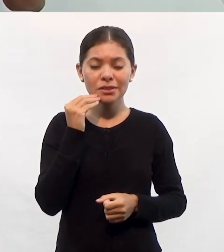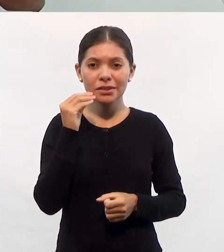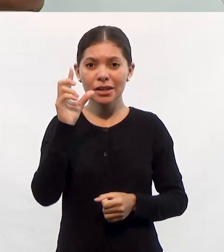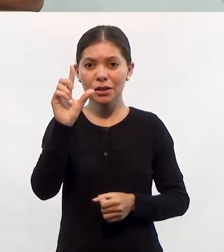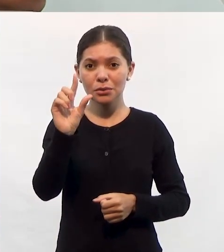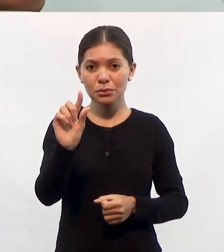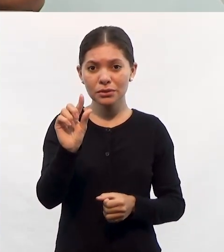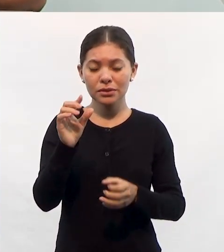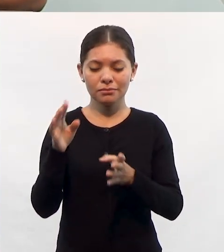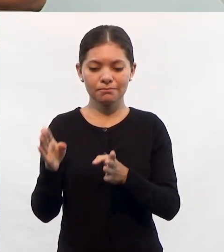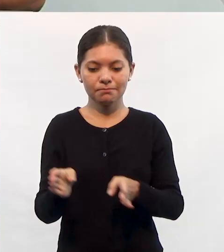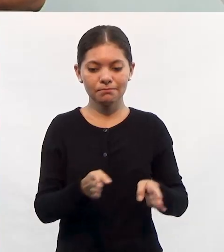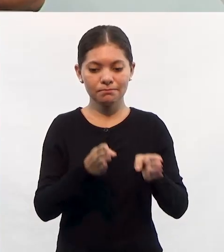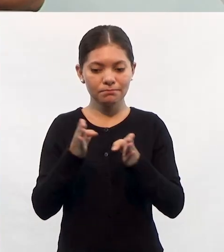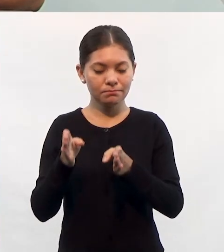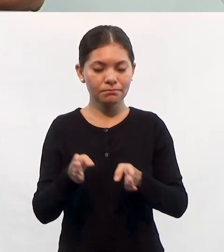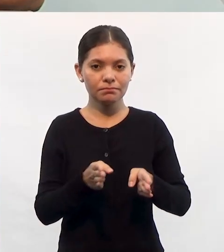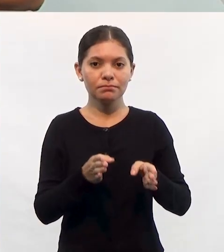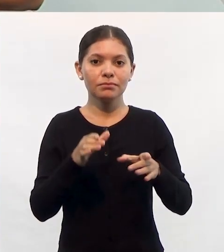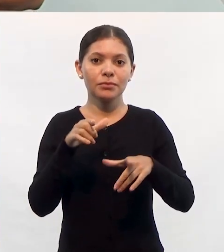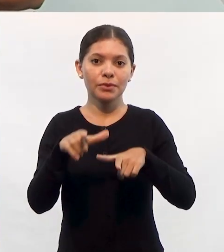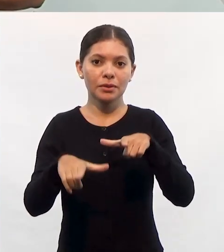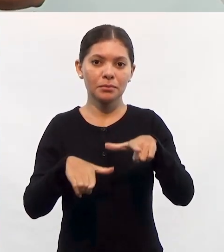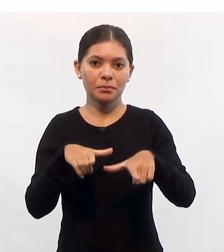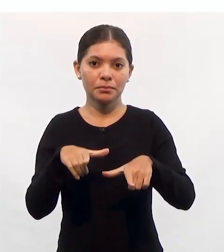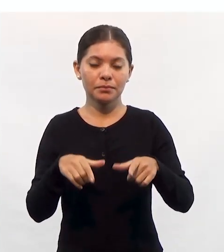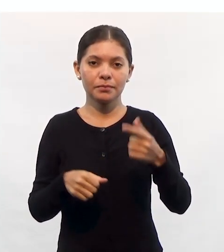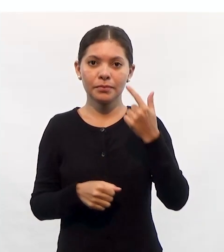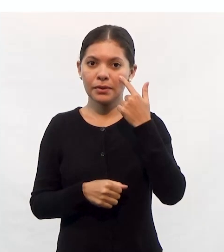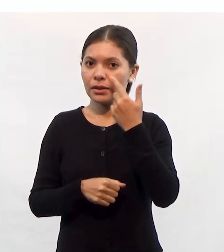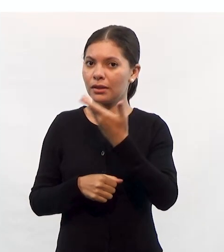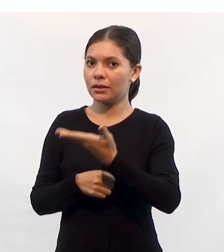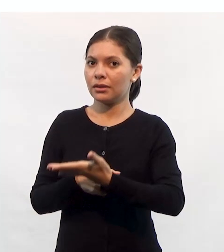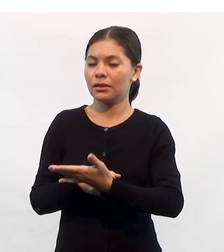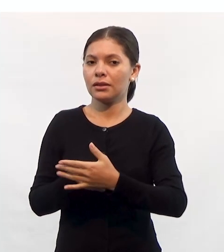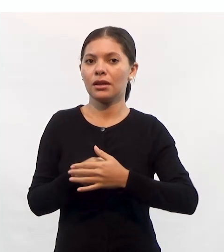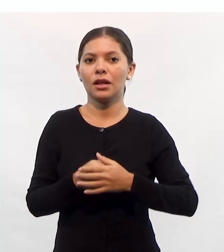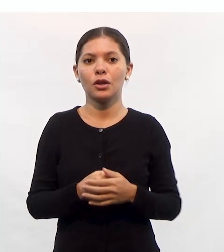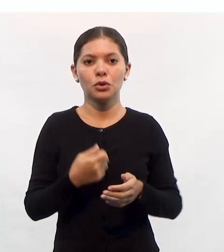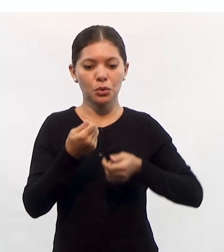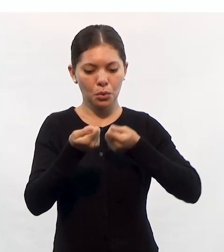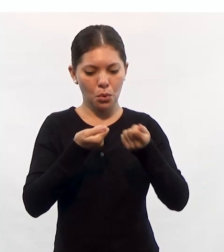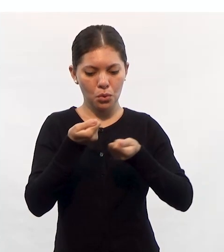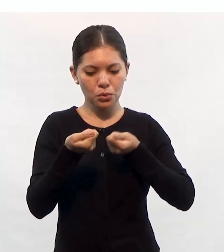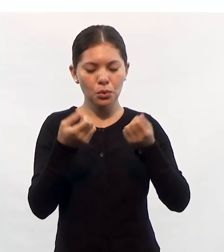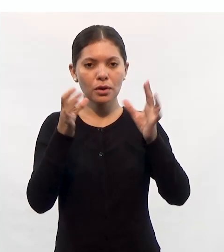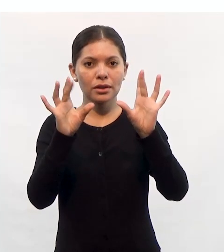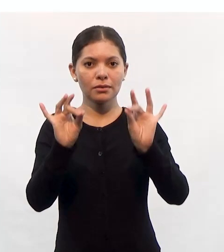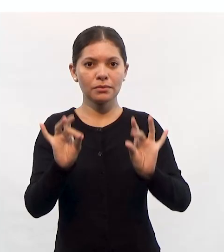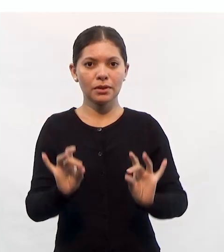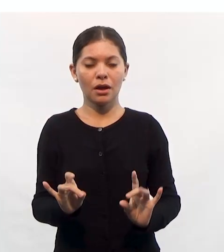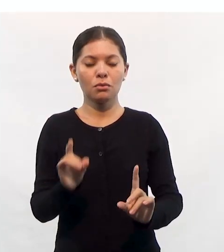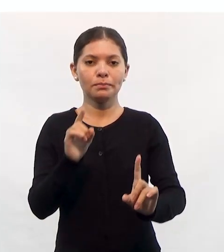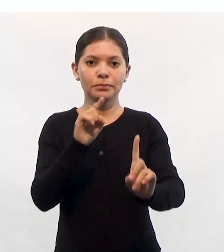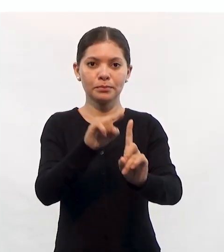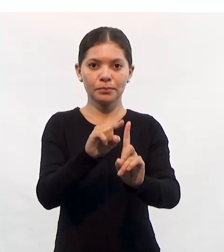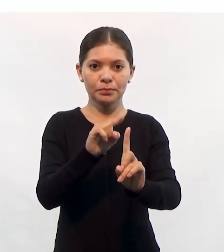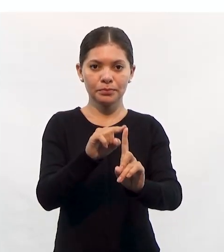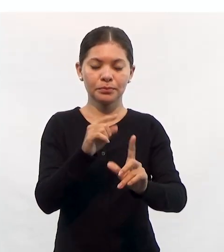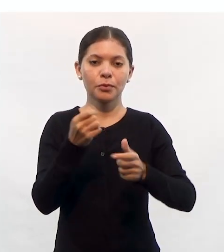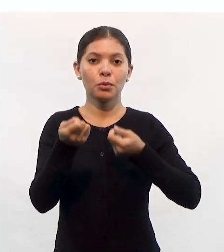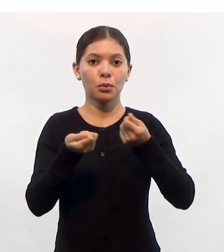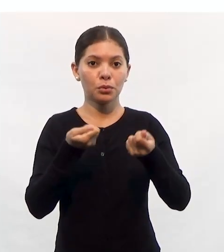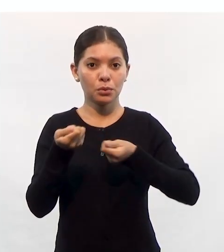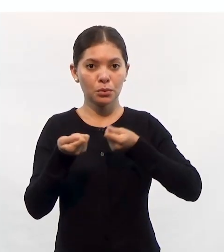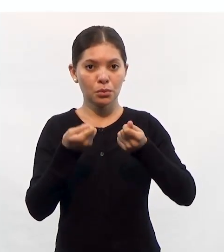muito vantajoso reduzir a produção desse serviço aqui no controle nós temos que definir o objetivo do controle